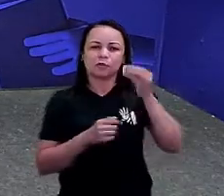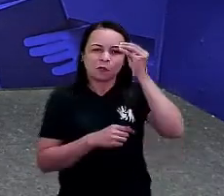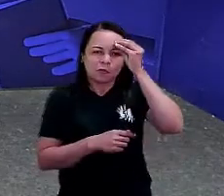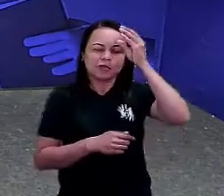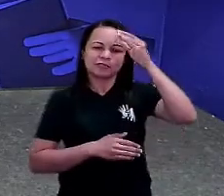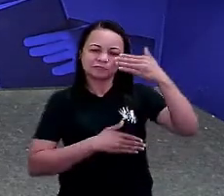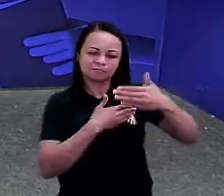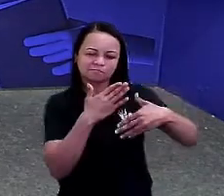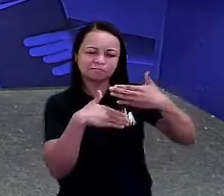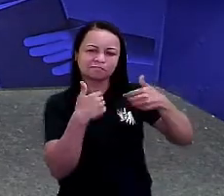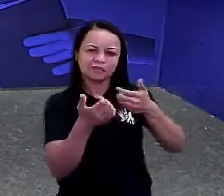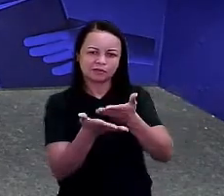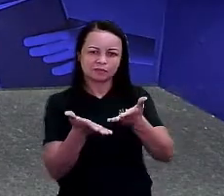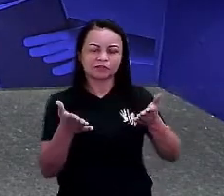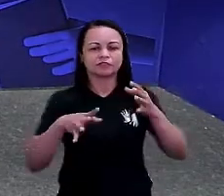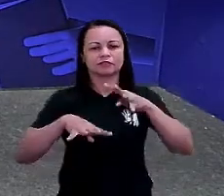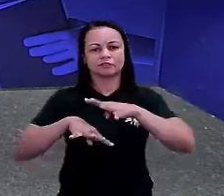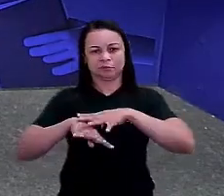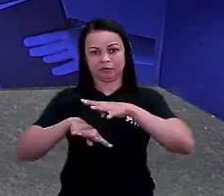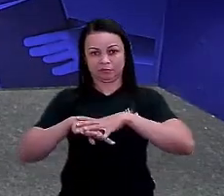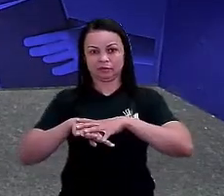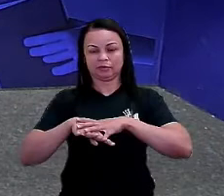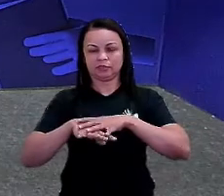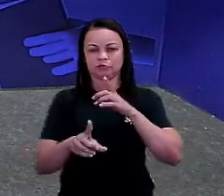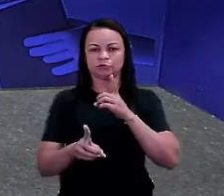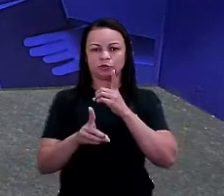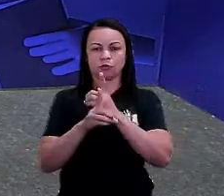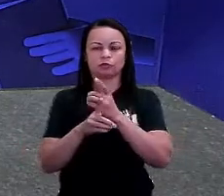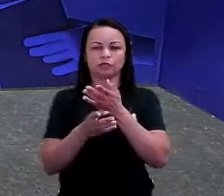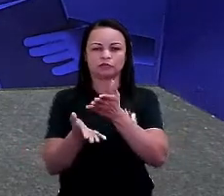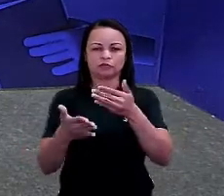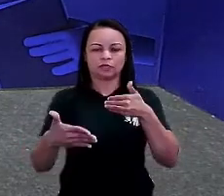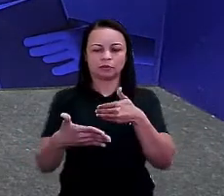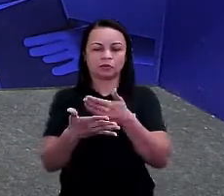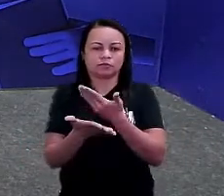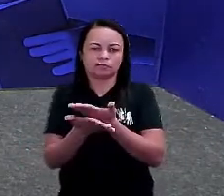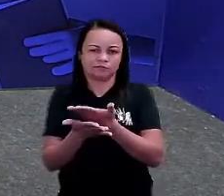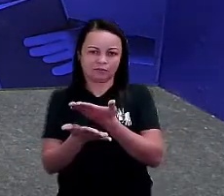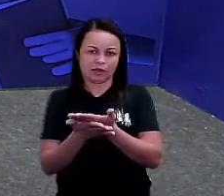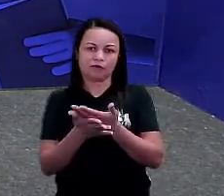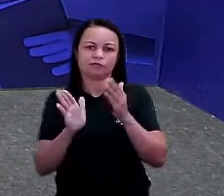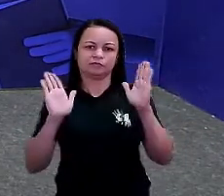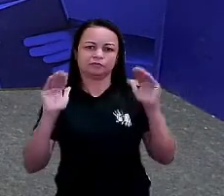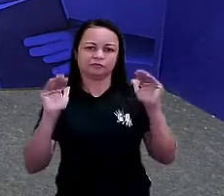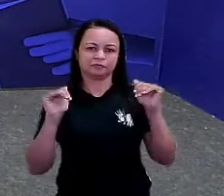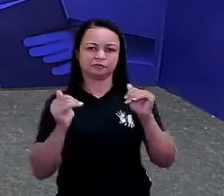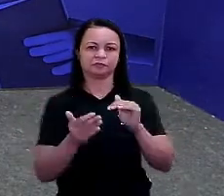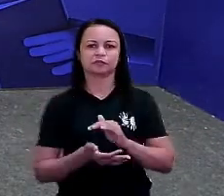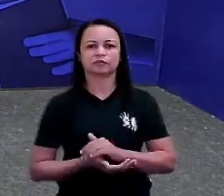conhecimento da matemática. E eu espero encontrá-los na próxima aula. Até lá!